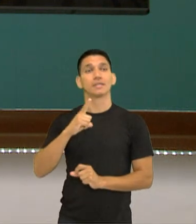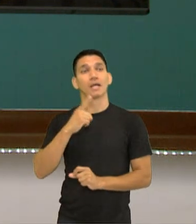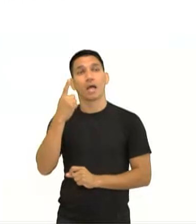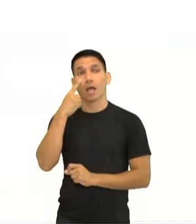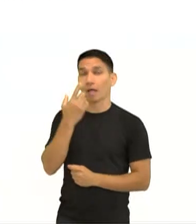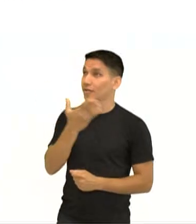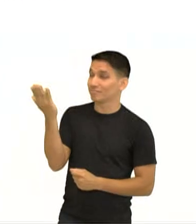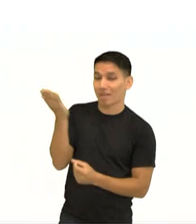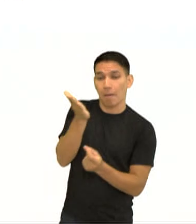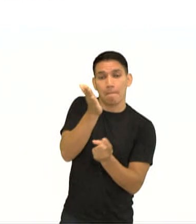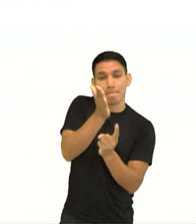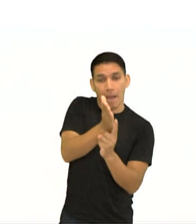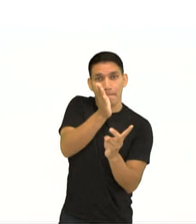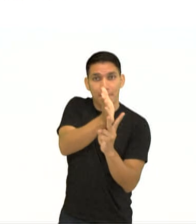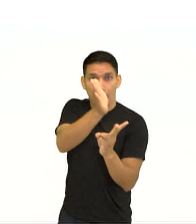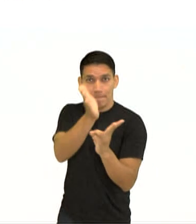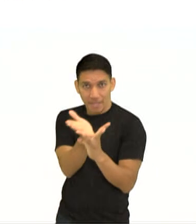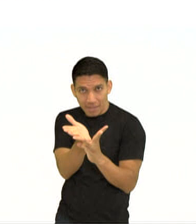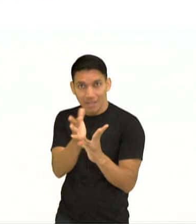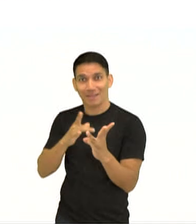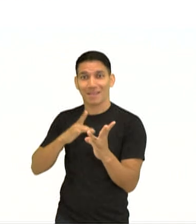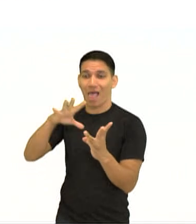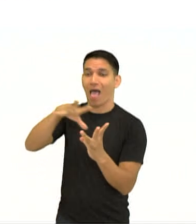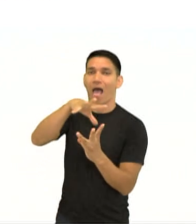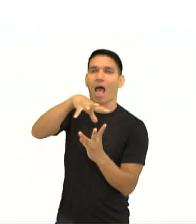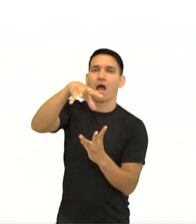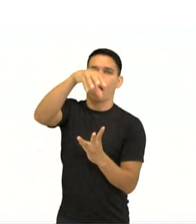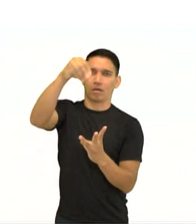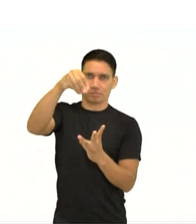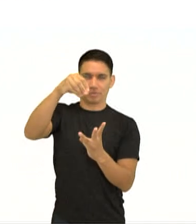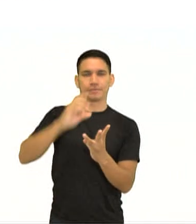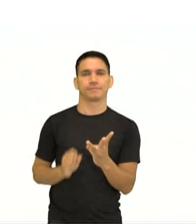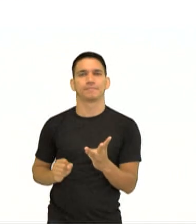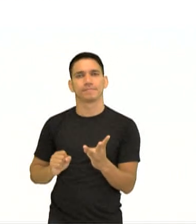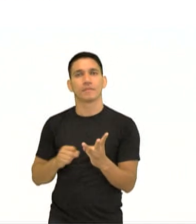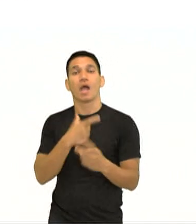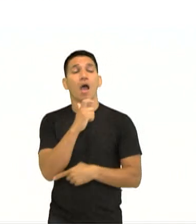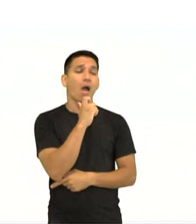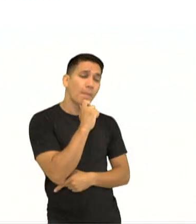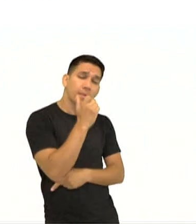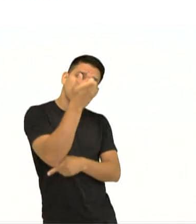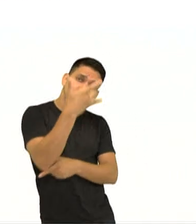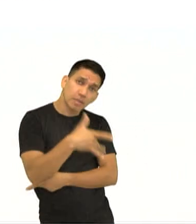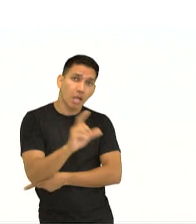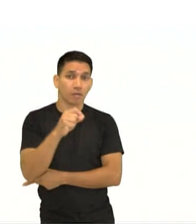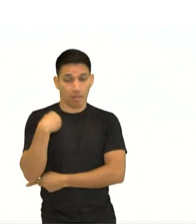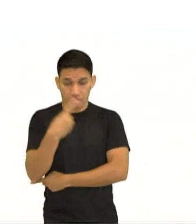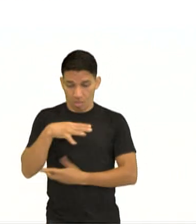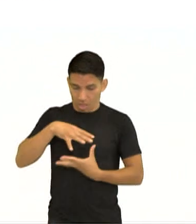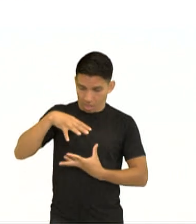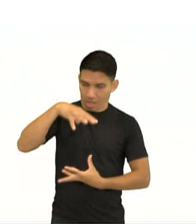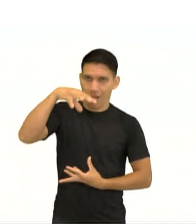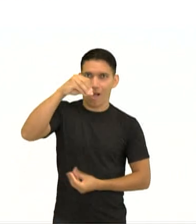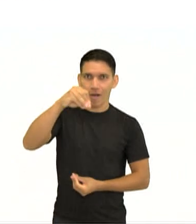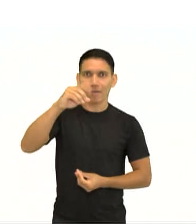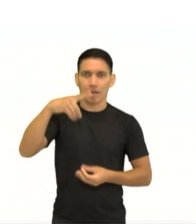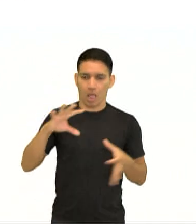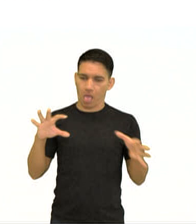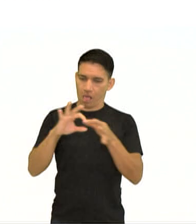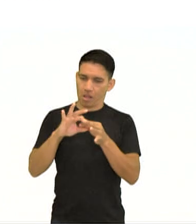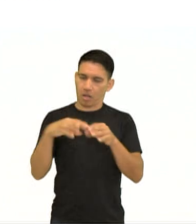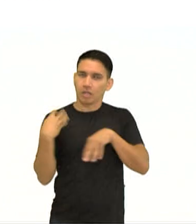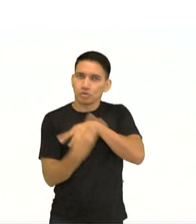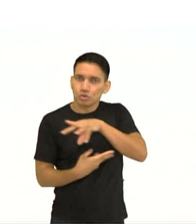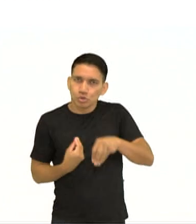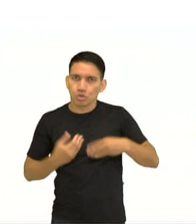a tripartição da alma, tá? Para Platão, a nossa alma, essa união alma